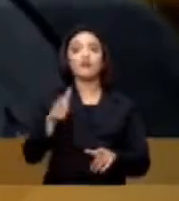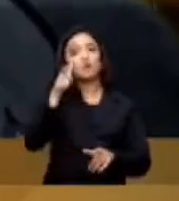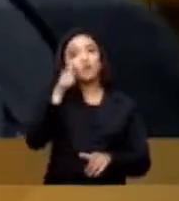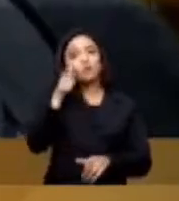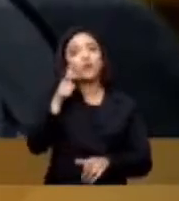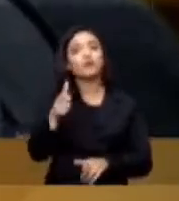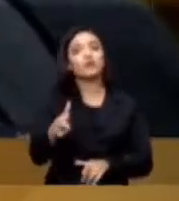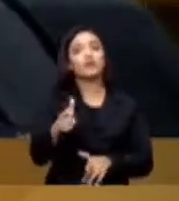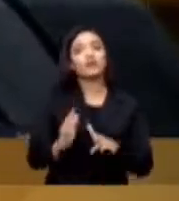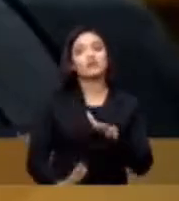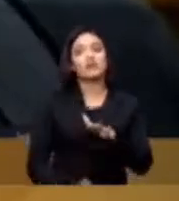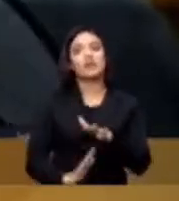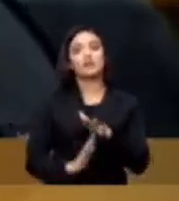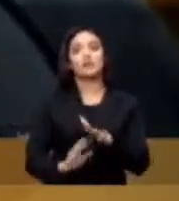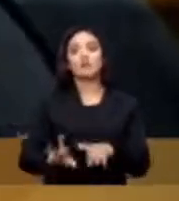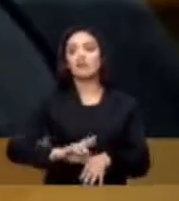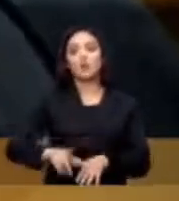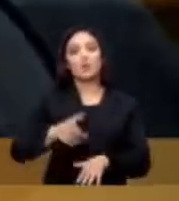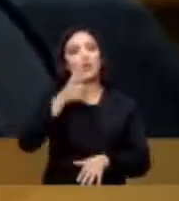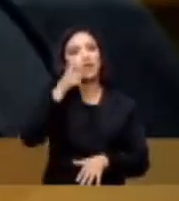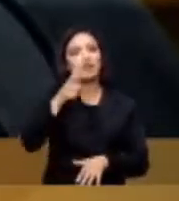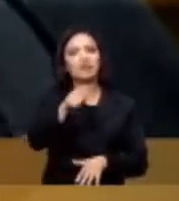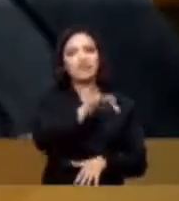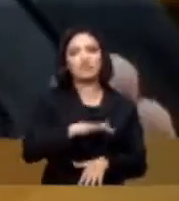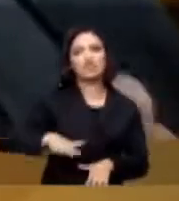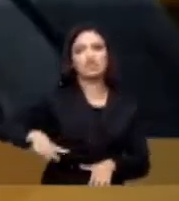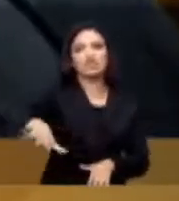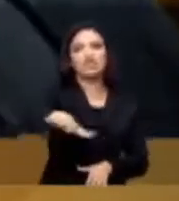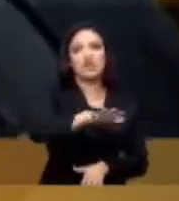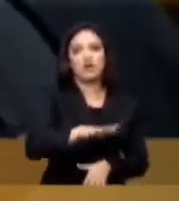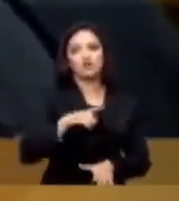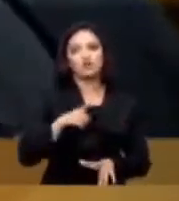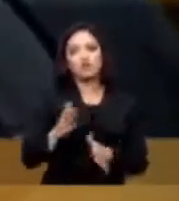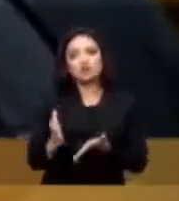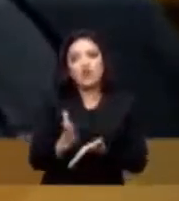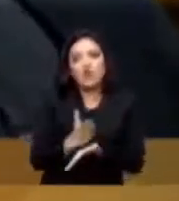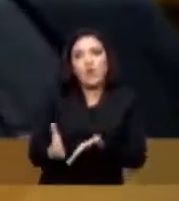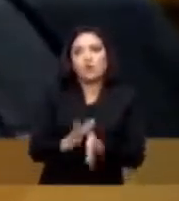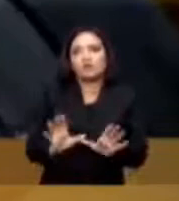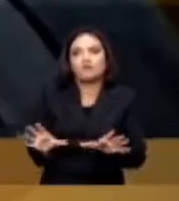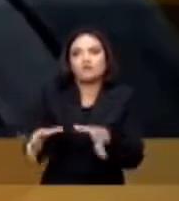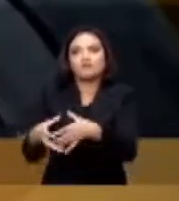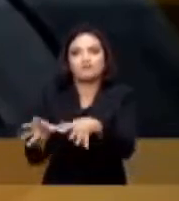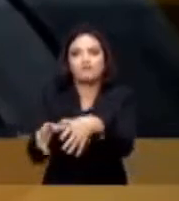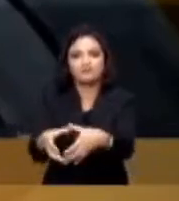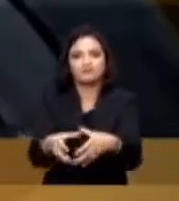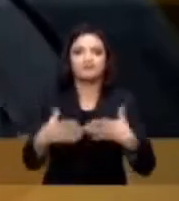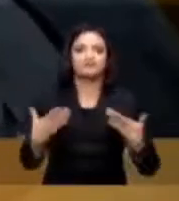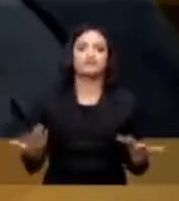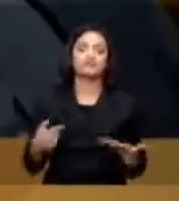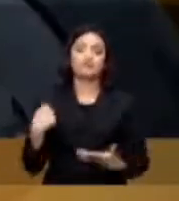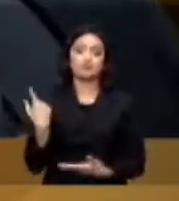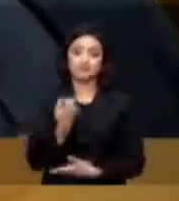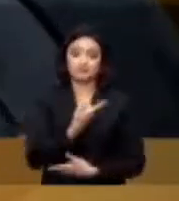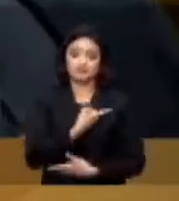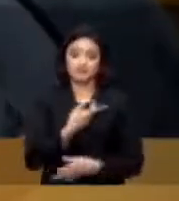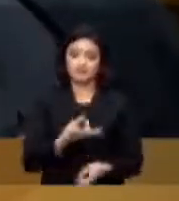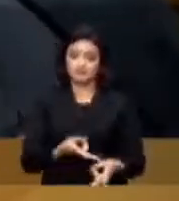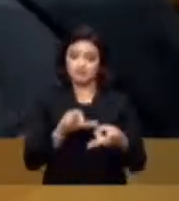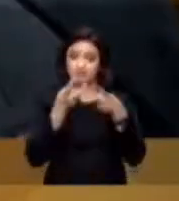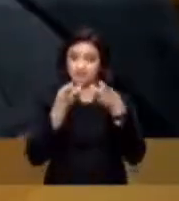restrito, não apenas por interesse coletivo. O que encontramos aqui, e isso é importante destacar, é